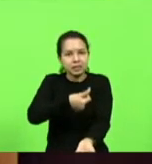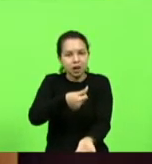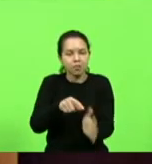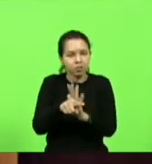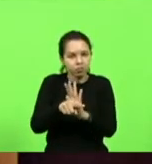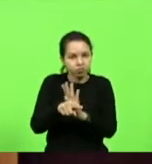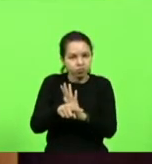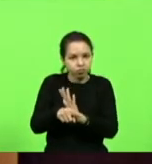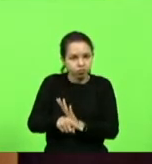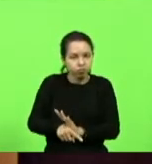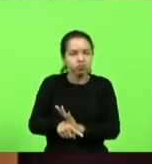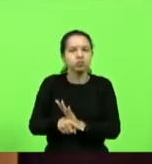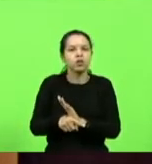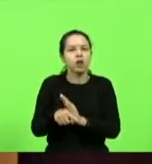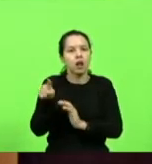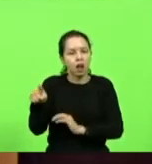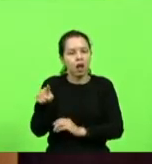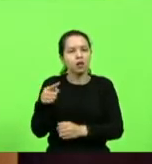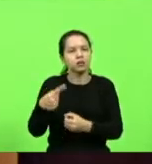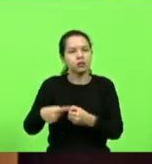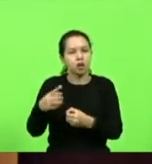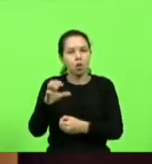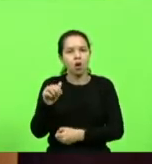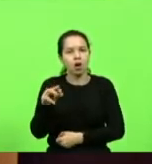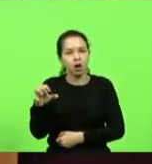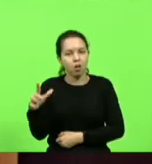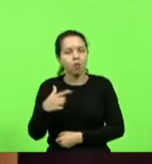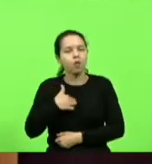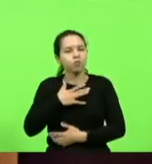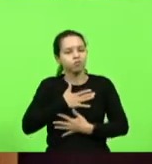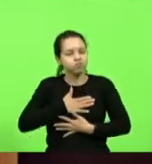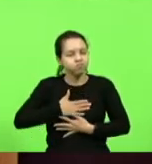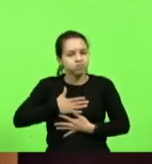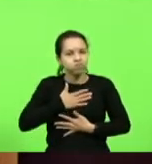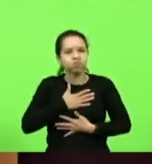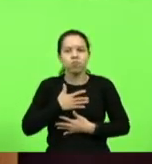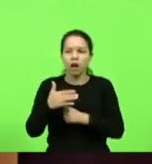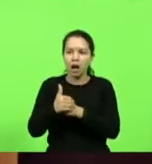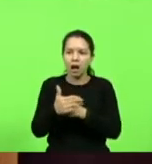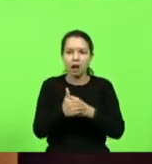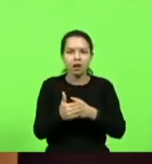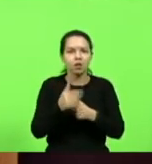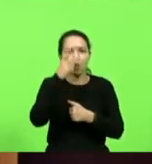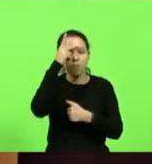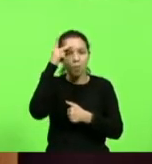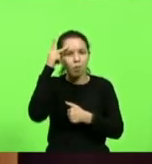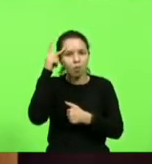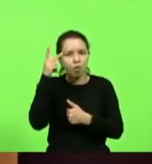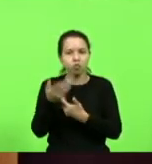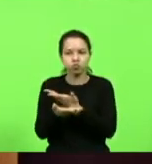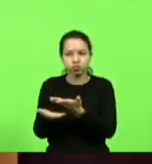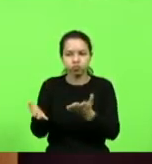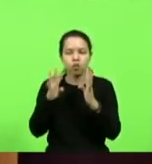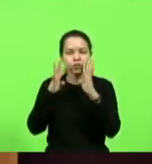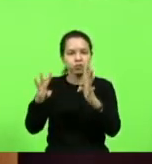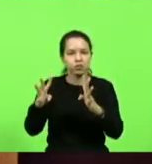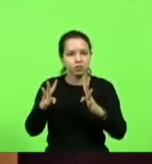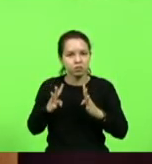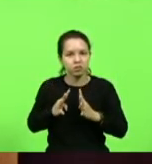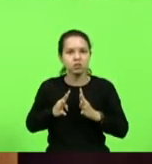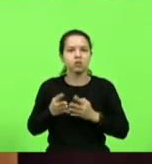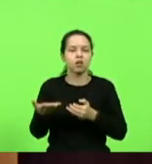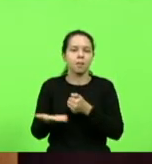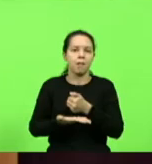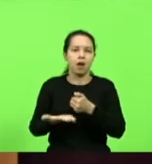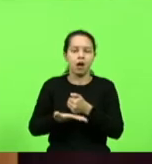Foi gratificante receber tanto carinho e tanta recepção e atenção das nossas